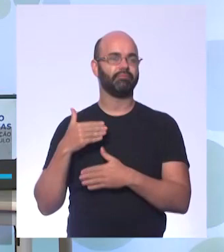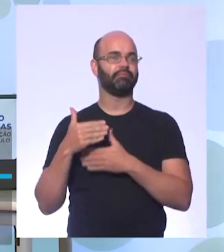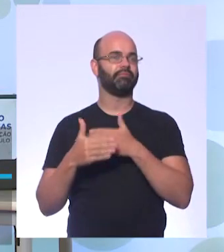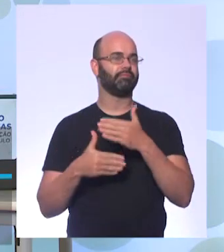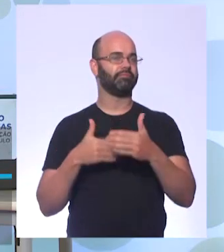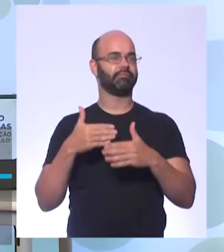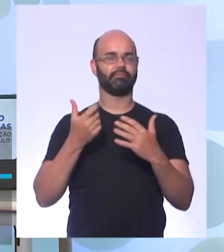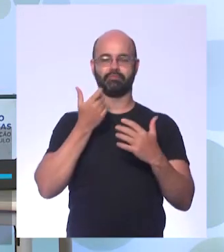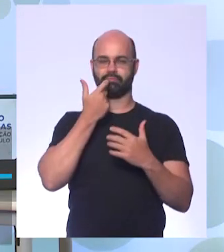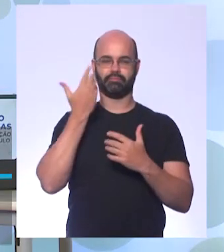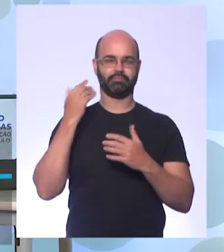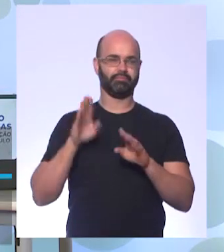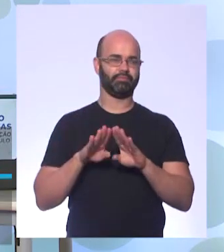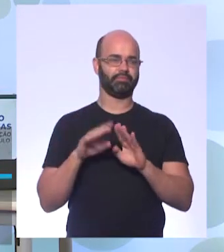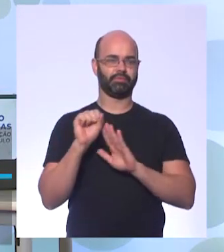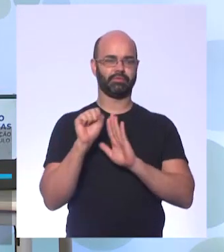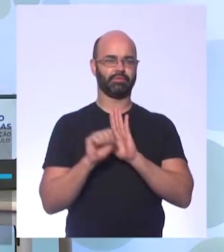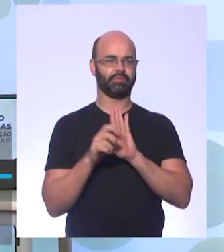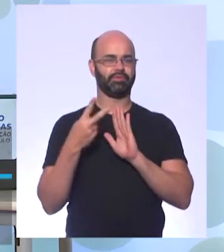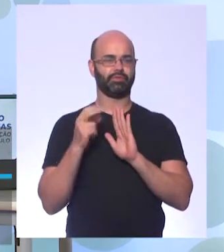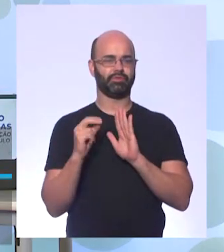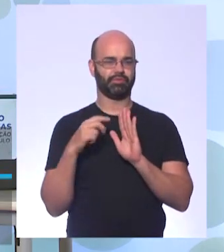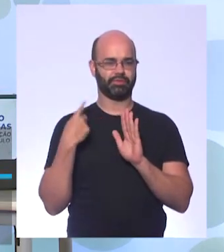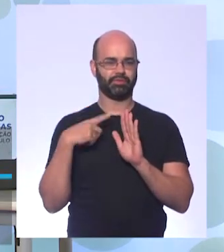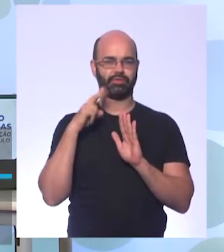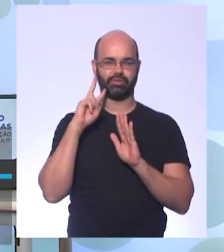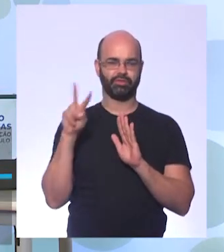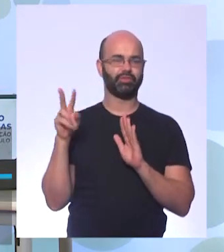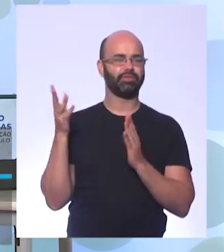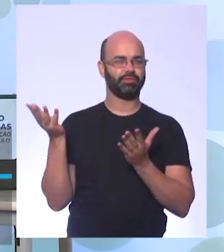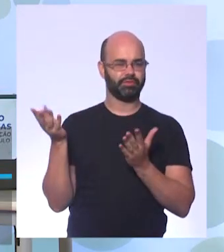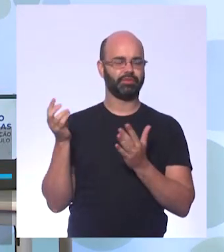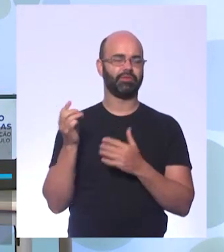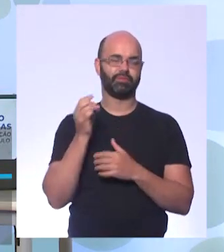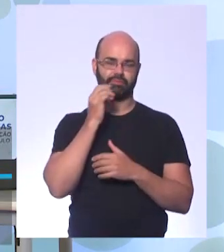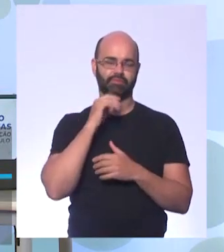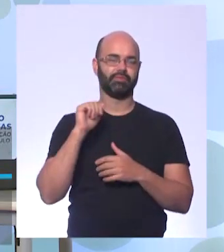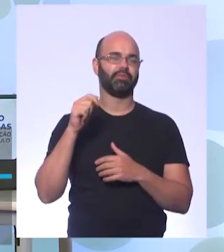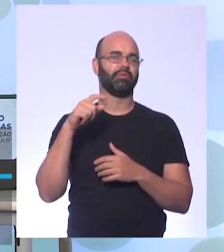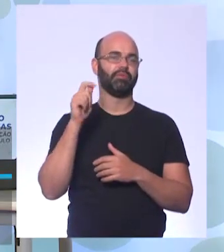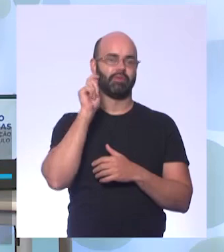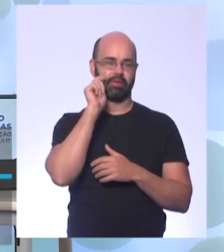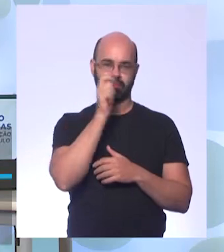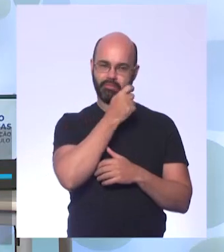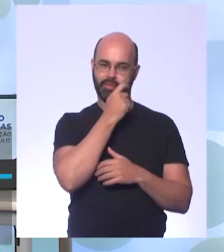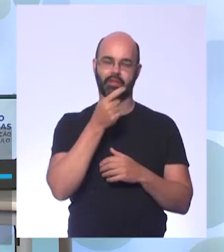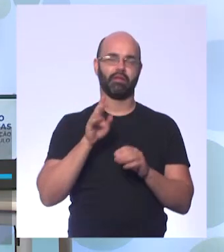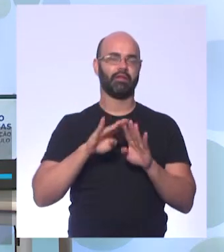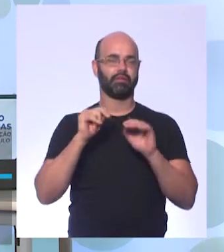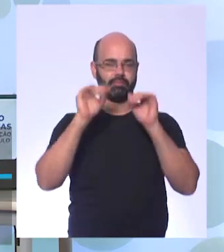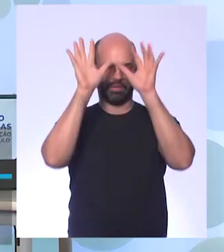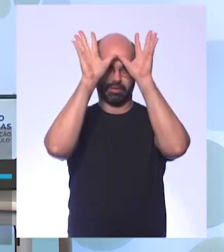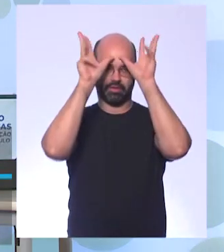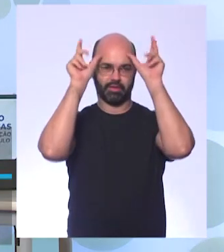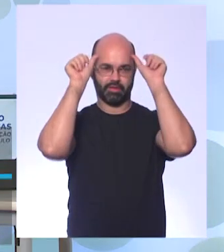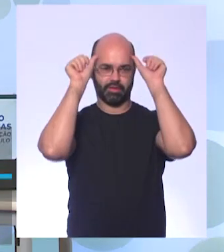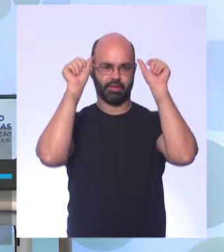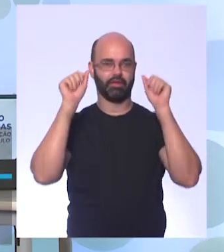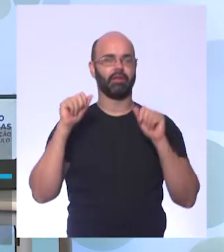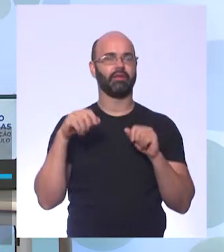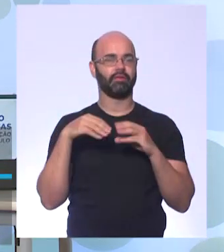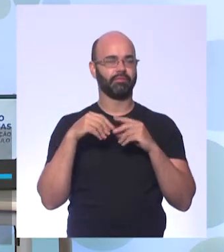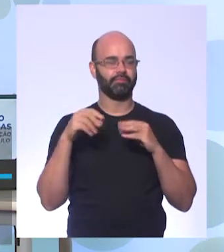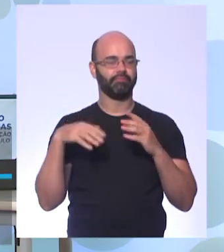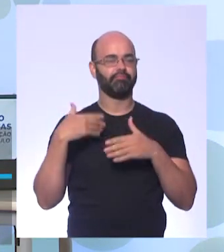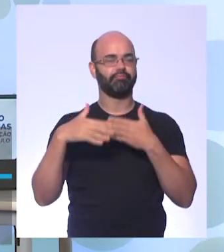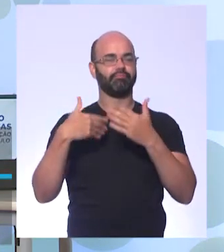até recentemente, aí, no século XX, a gente teve lá o território do Amapá, o território do Acre, depois se transformando aí em